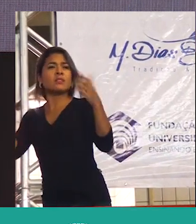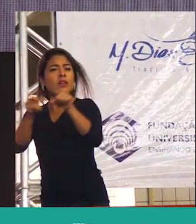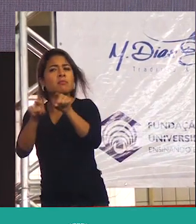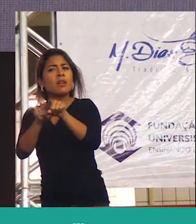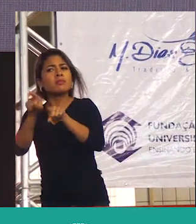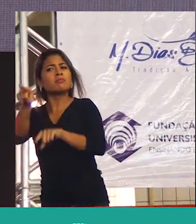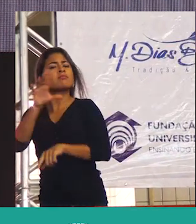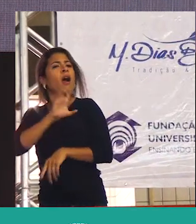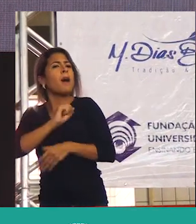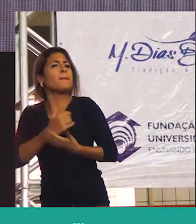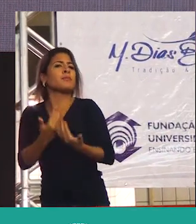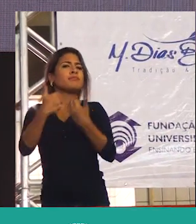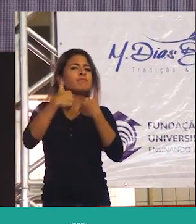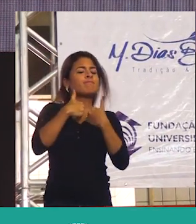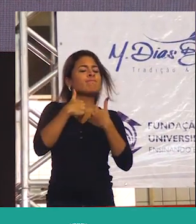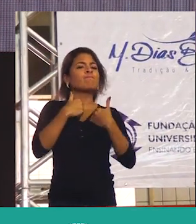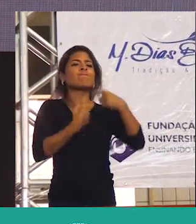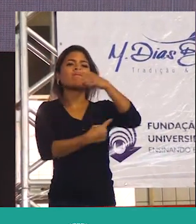esqueça,